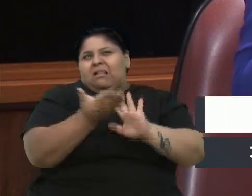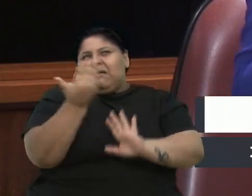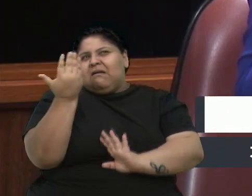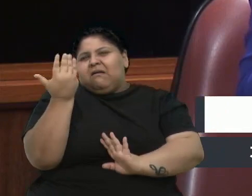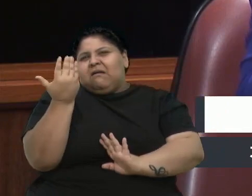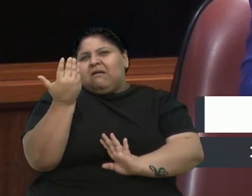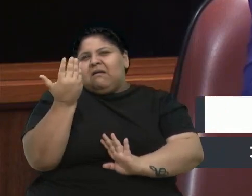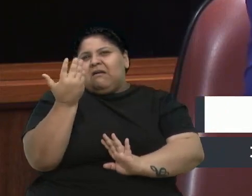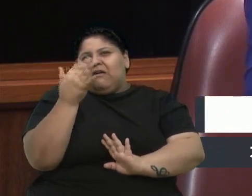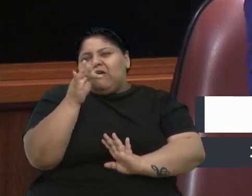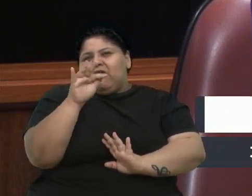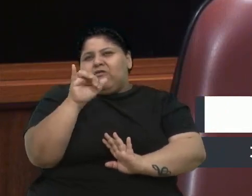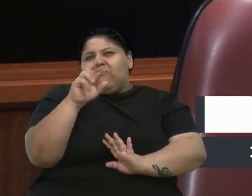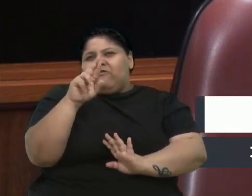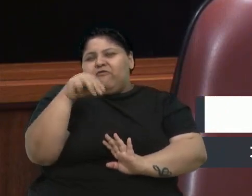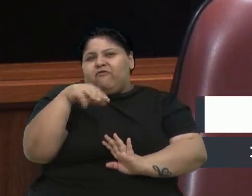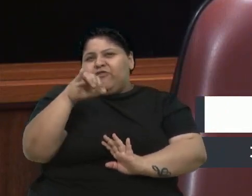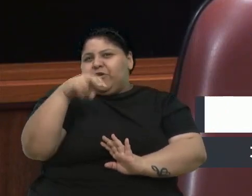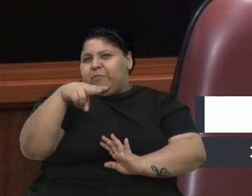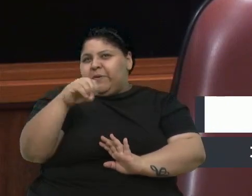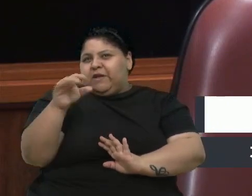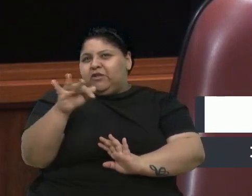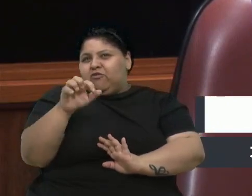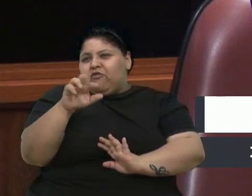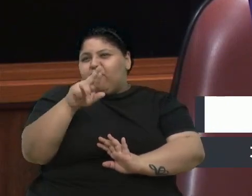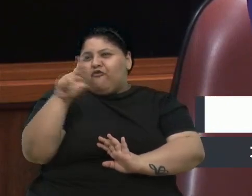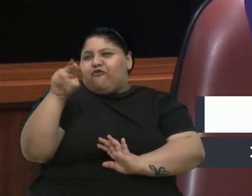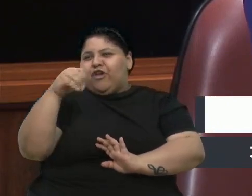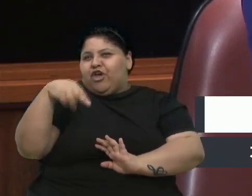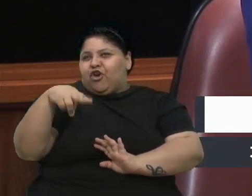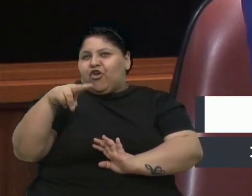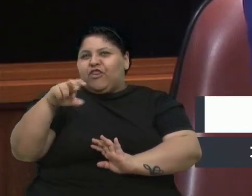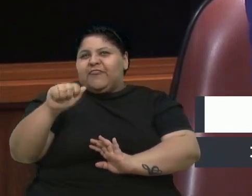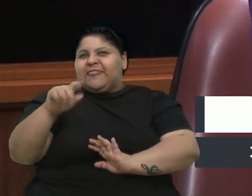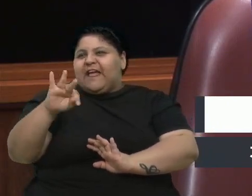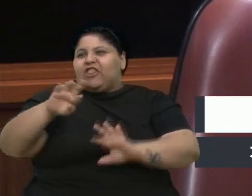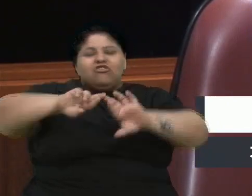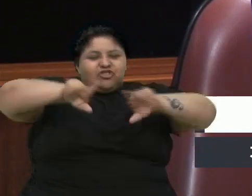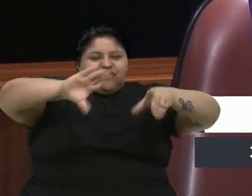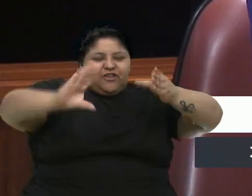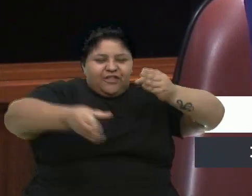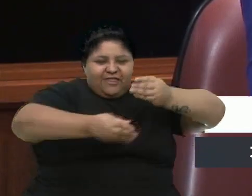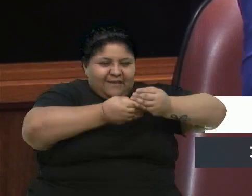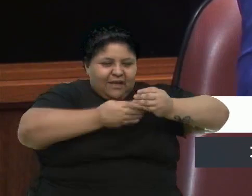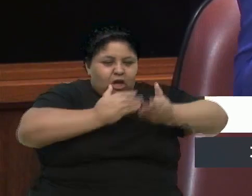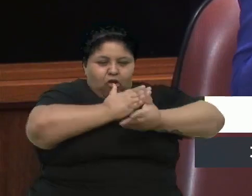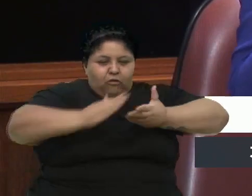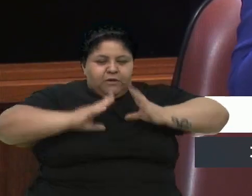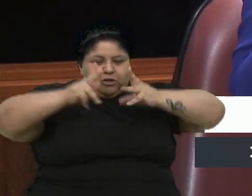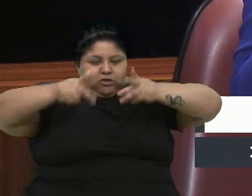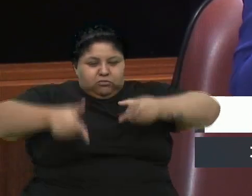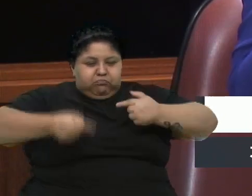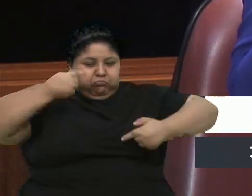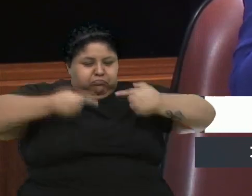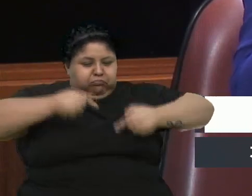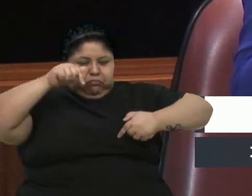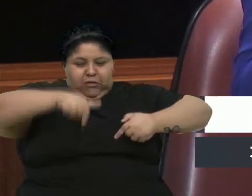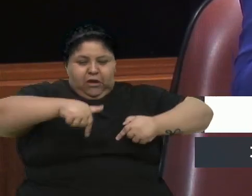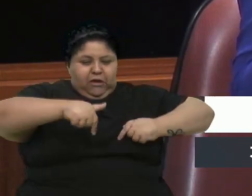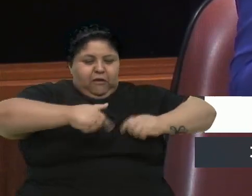Firmino Ferronato, que não tinha nada a ver com essa emenda. Aí foi todo um debate, eu mesmo não estando nessa